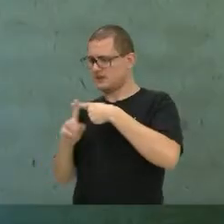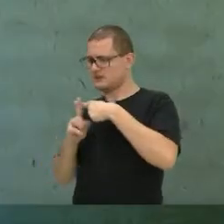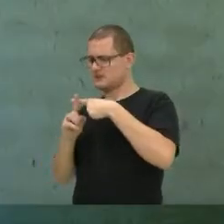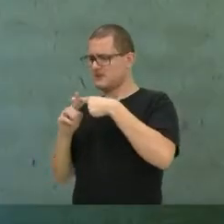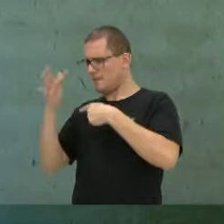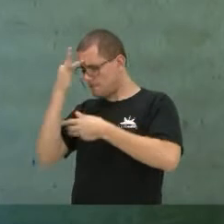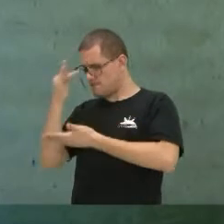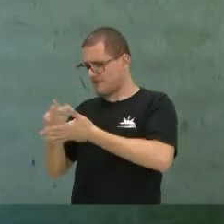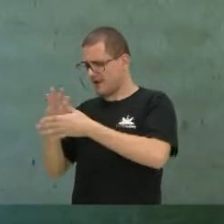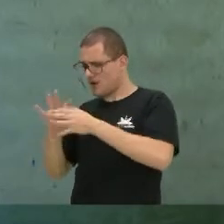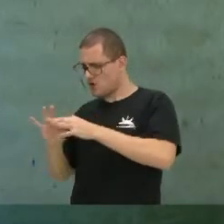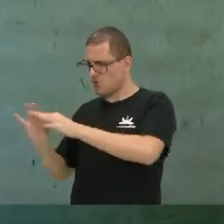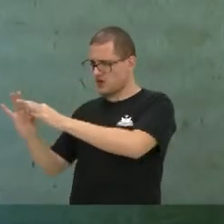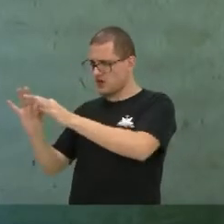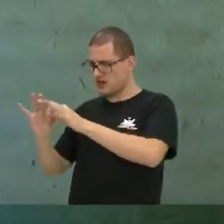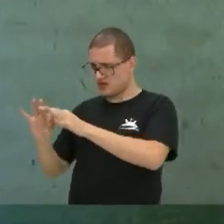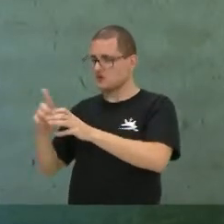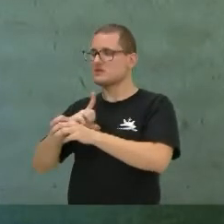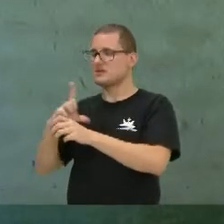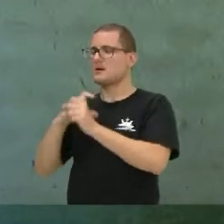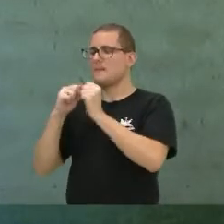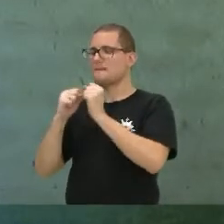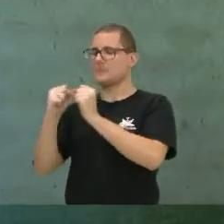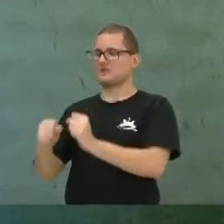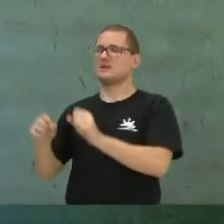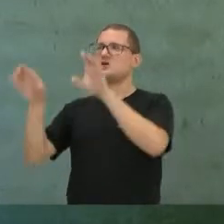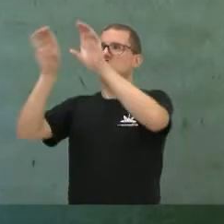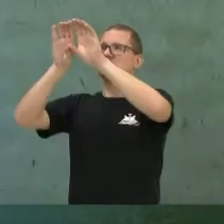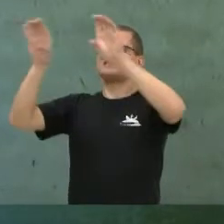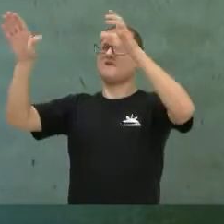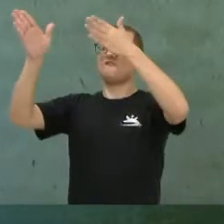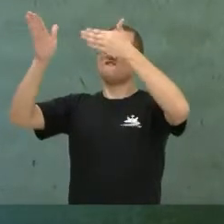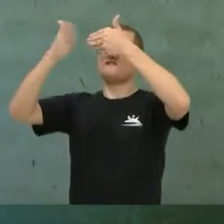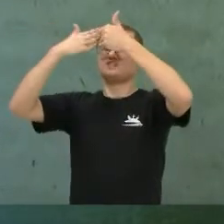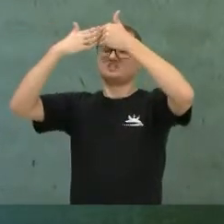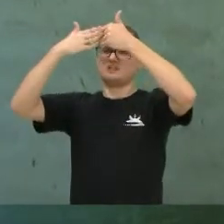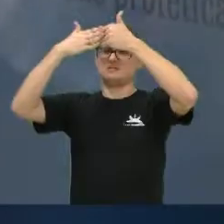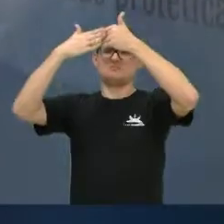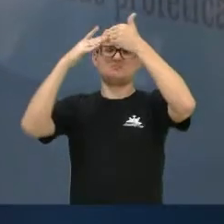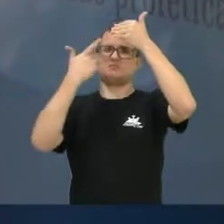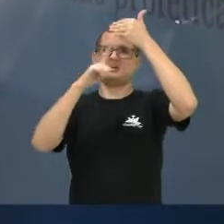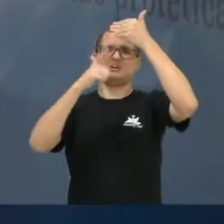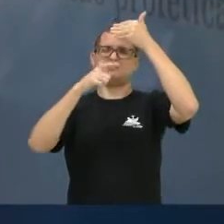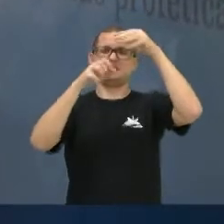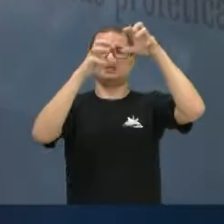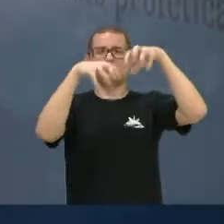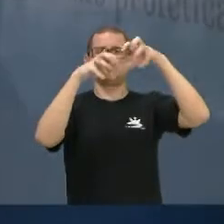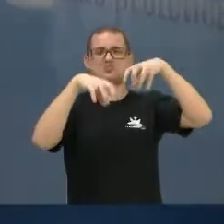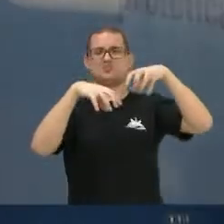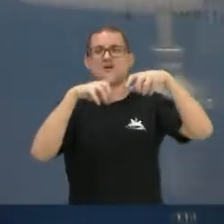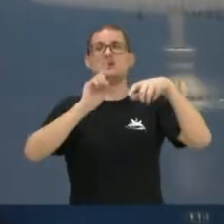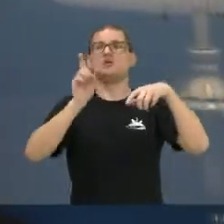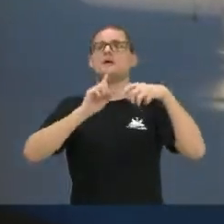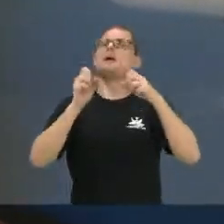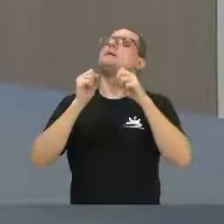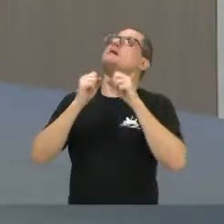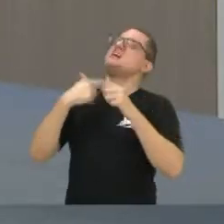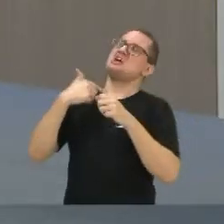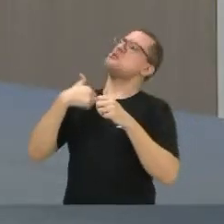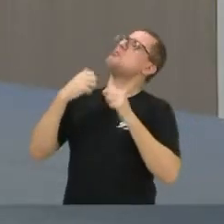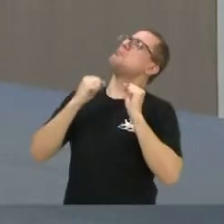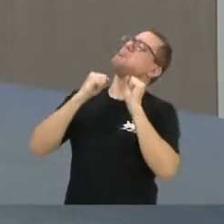cristãos têm o poder de fechar o céu para que não caia nenhuma chuva e não é que teve o poder de fazer